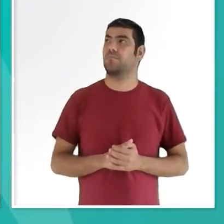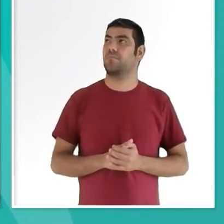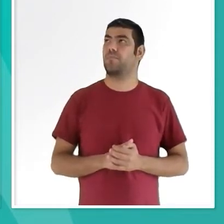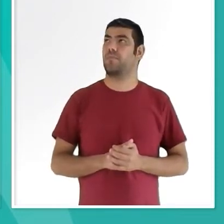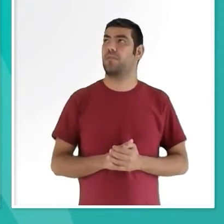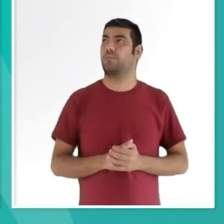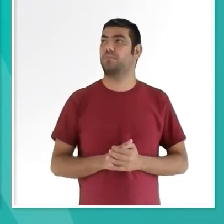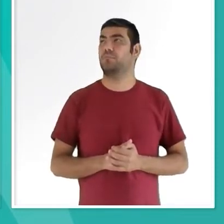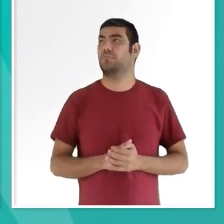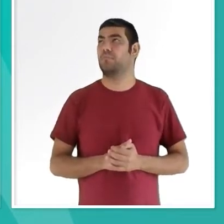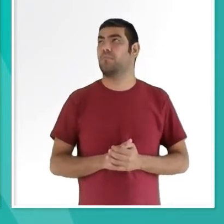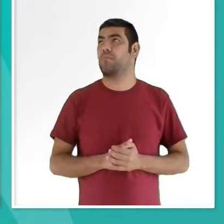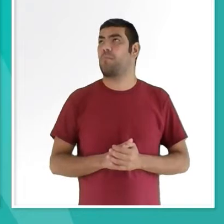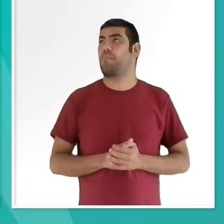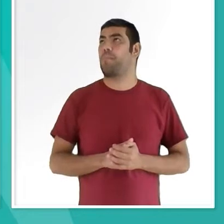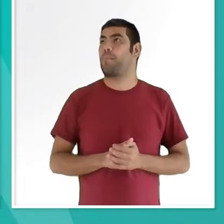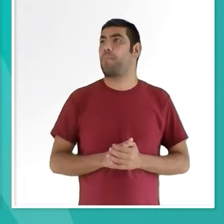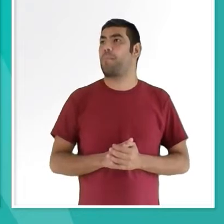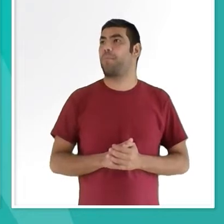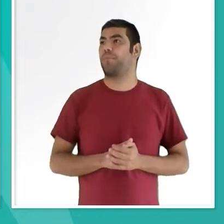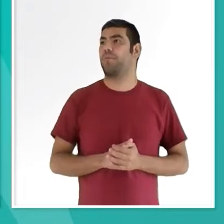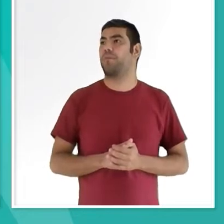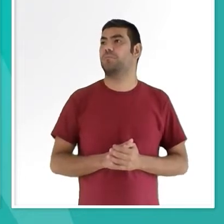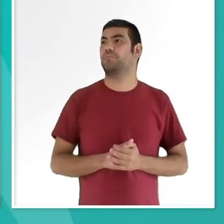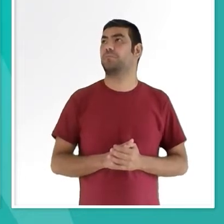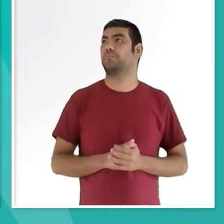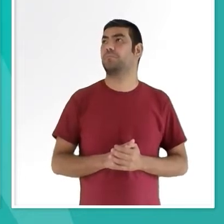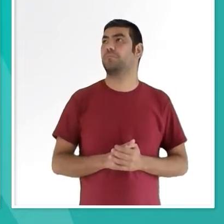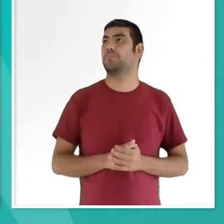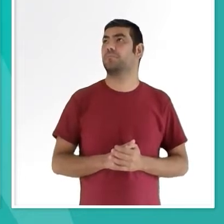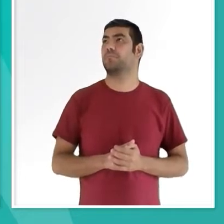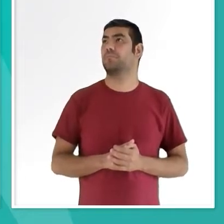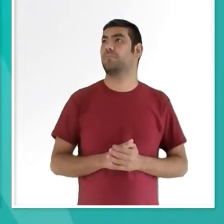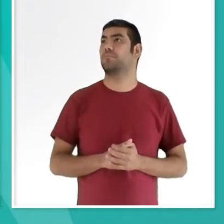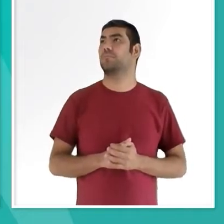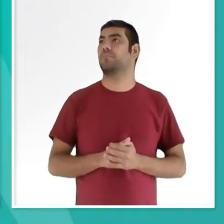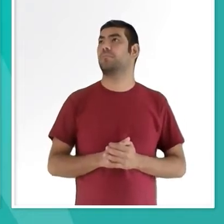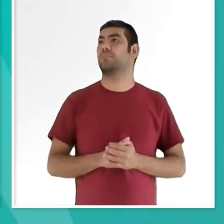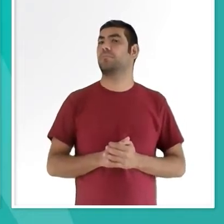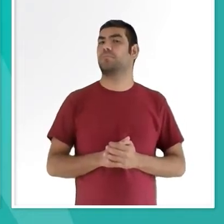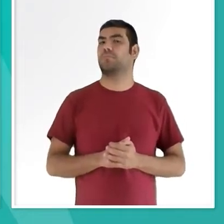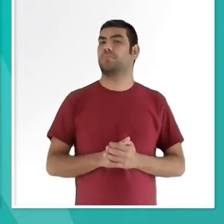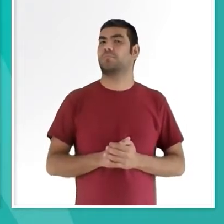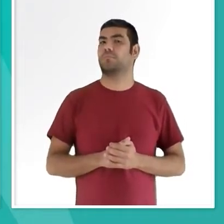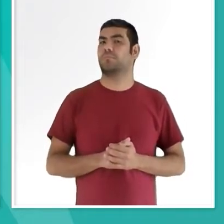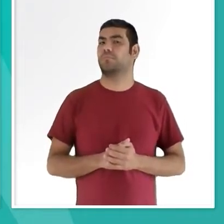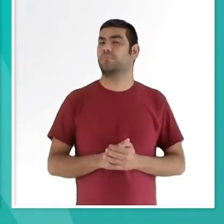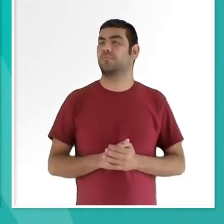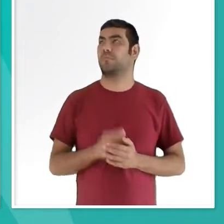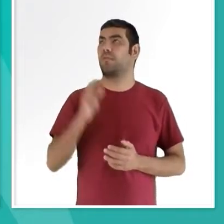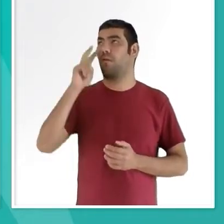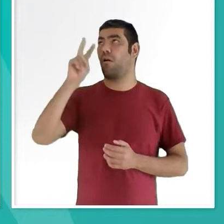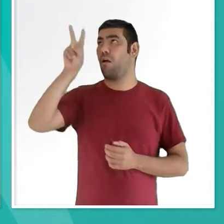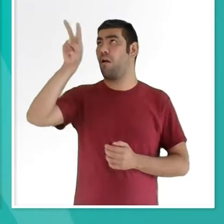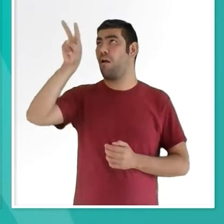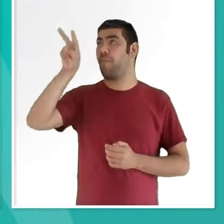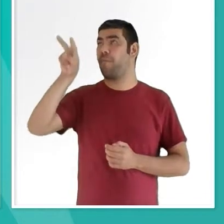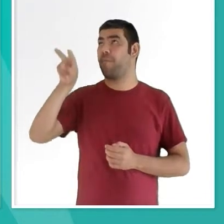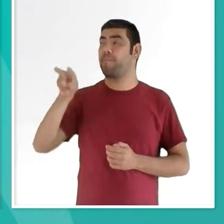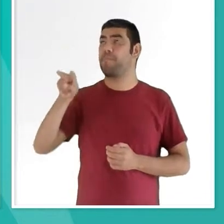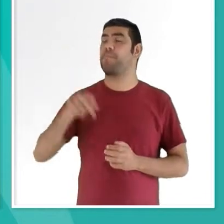1866 e alterado várias vezes desde então. De acordo com as regras de hoje, o que